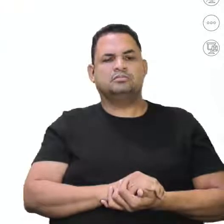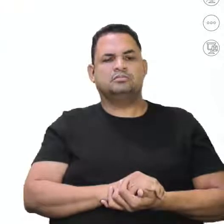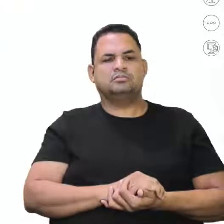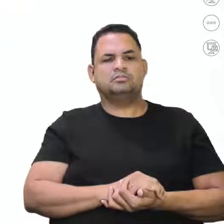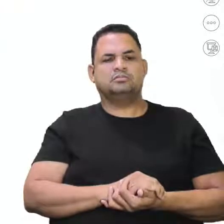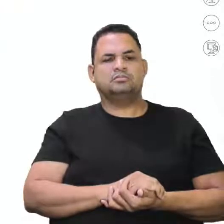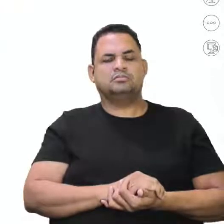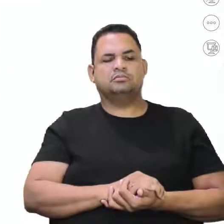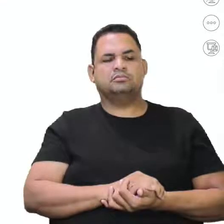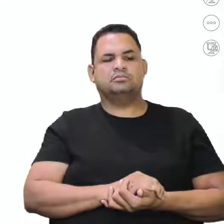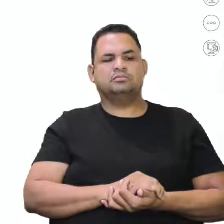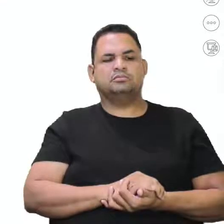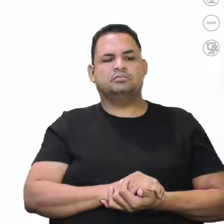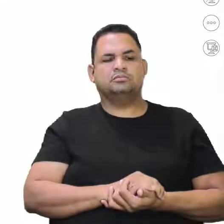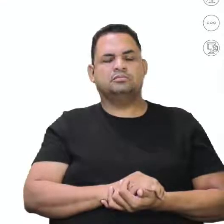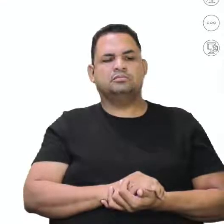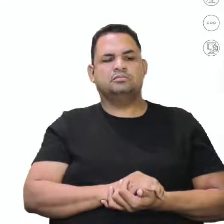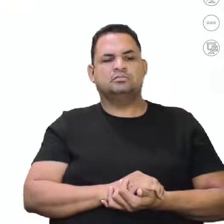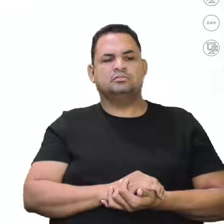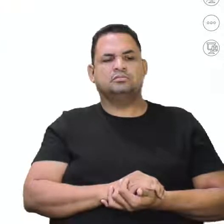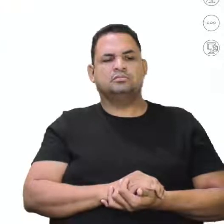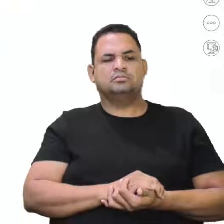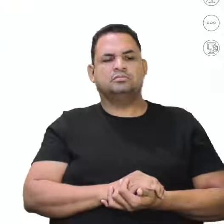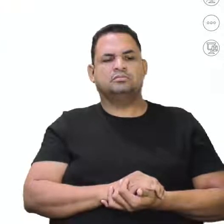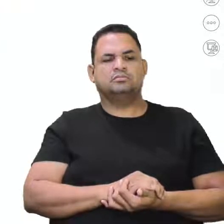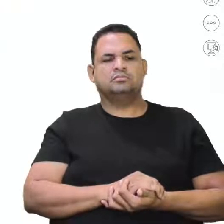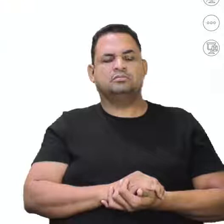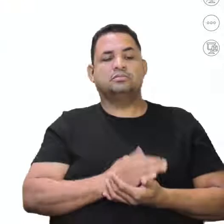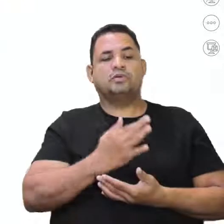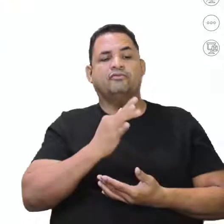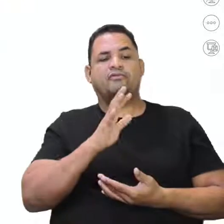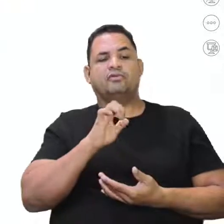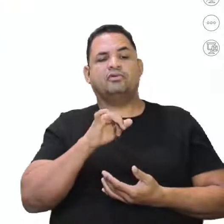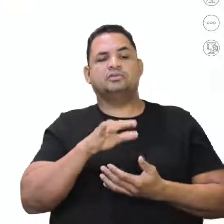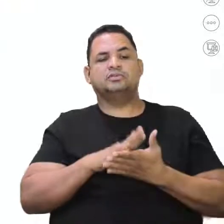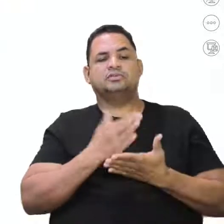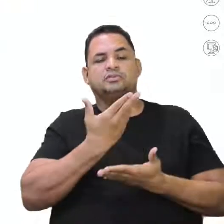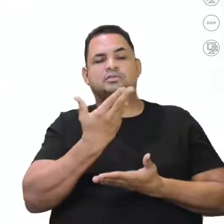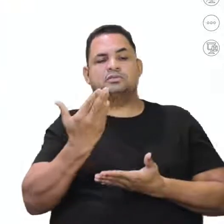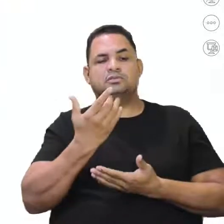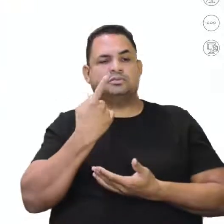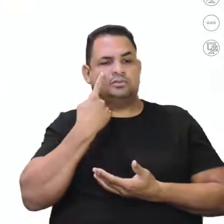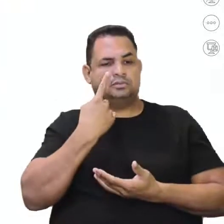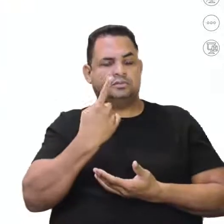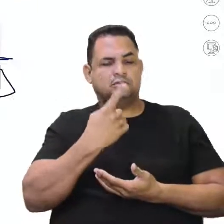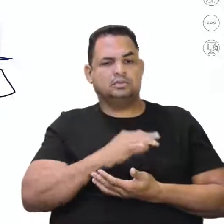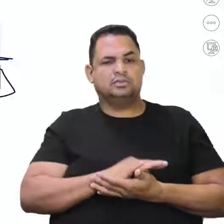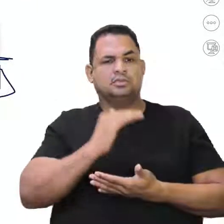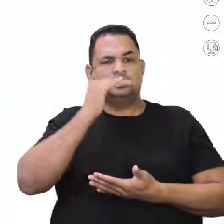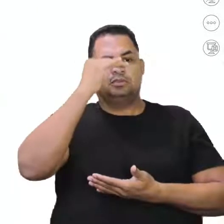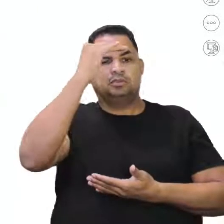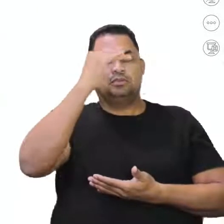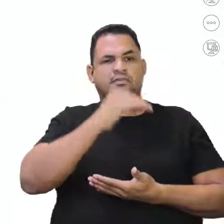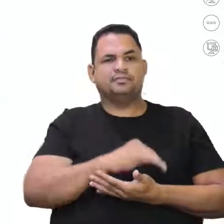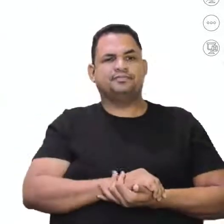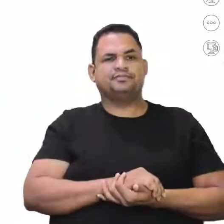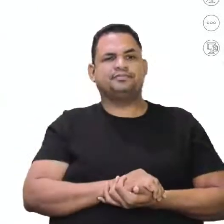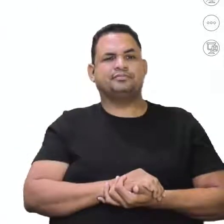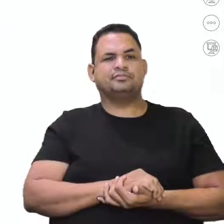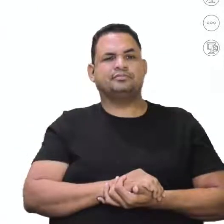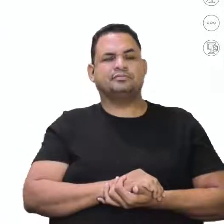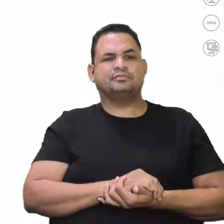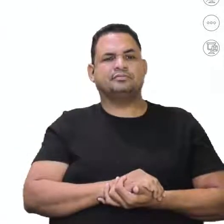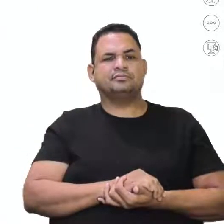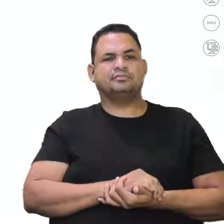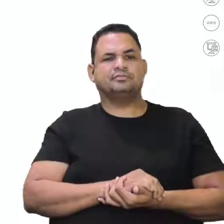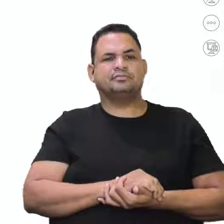minha source, na minha fonte, e eu vejo lá, inclusive essa source lá em cima, eu vejo aqui, ó,